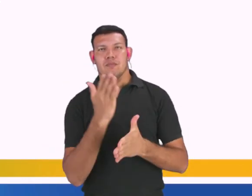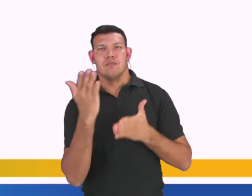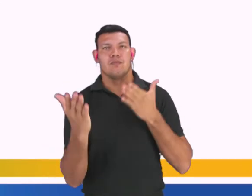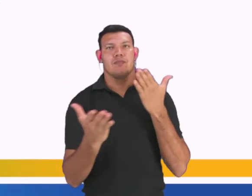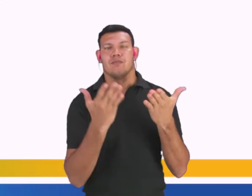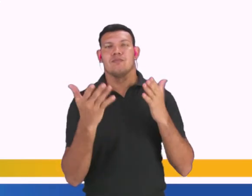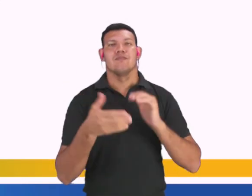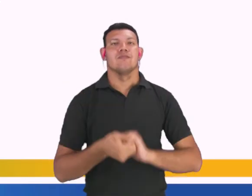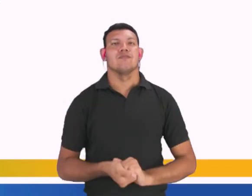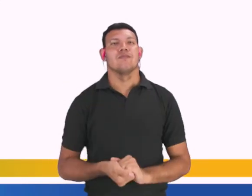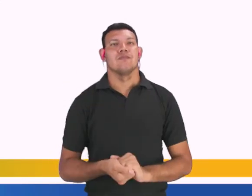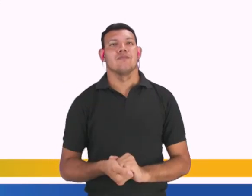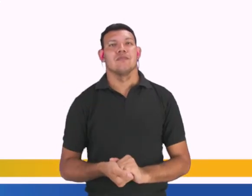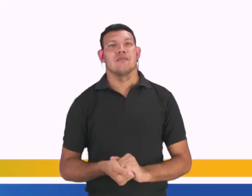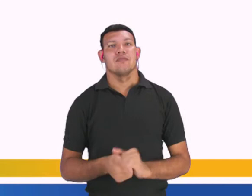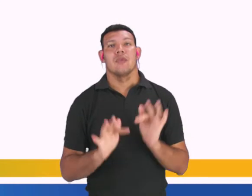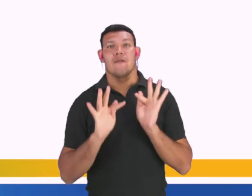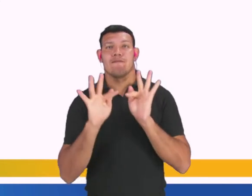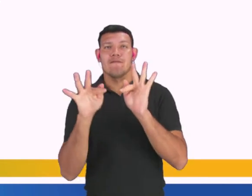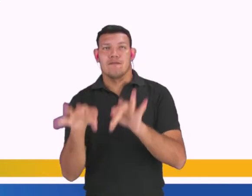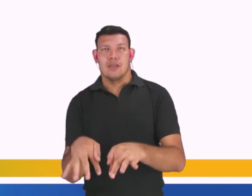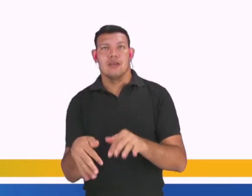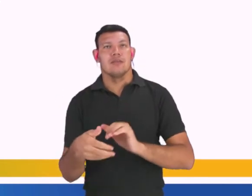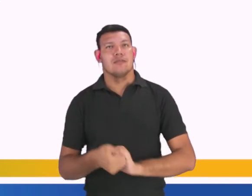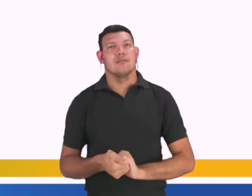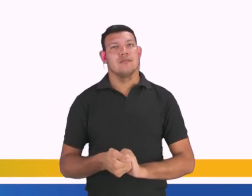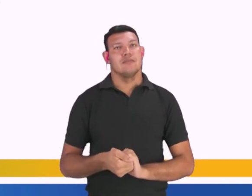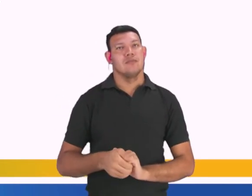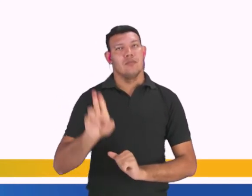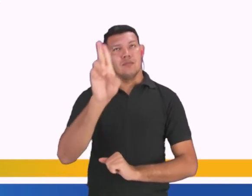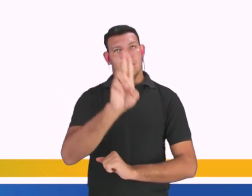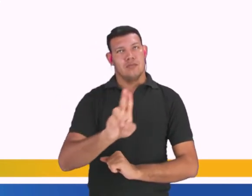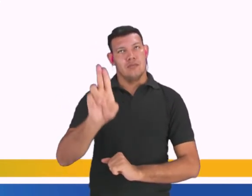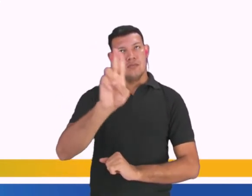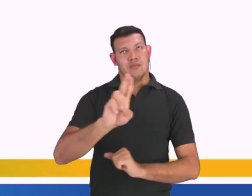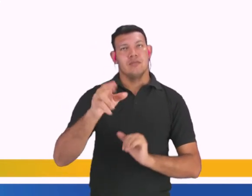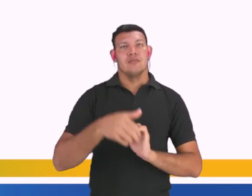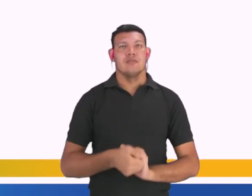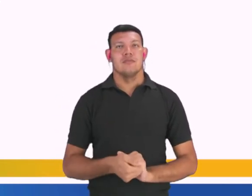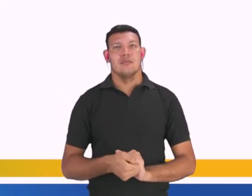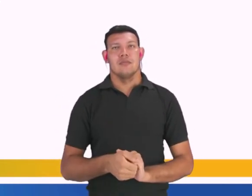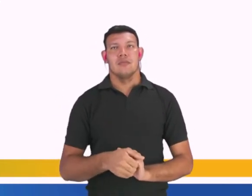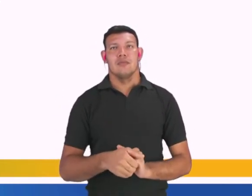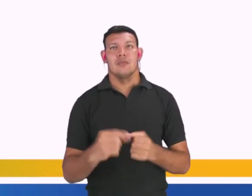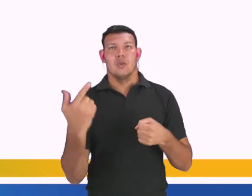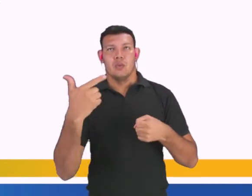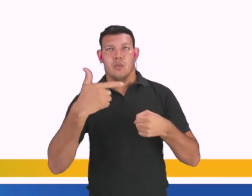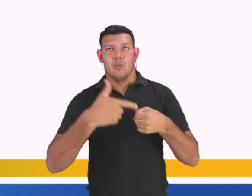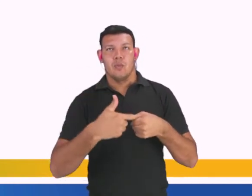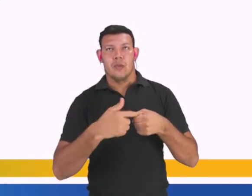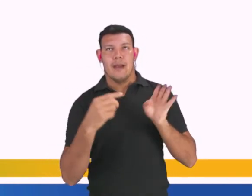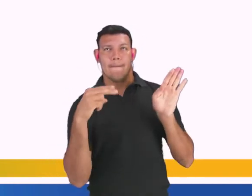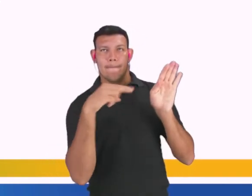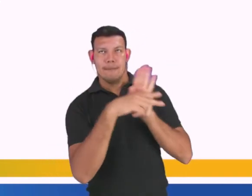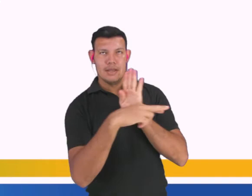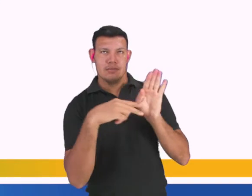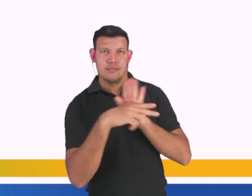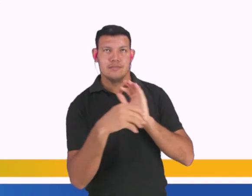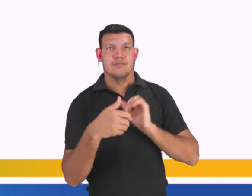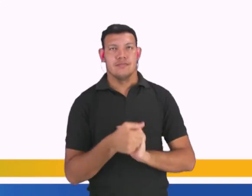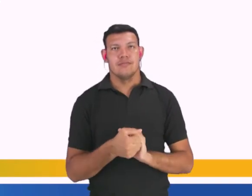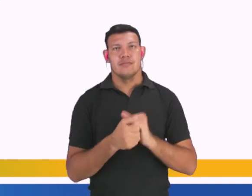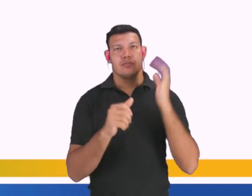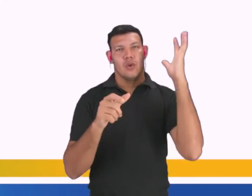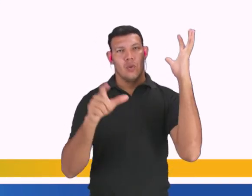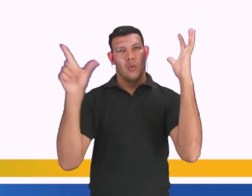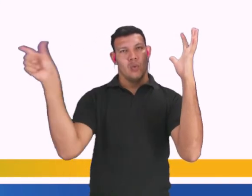E nós temos, para finalizar, a questão da bioquímica no campo dos biocombustíveis. Você percebe que a fotossíntese